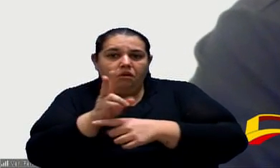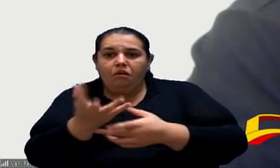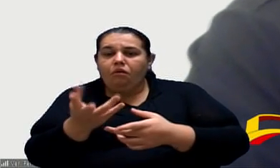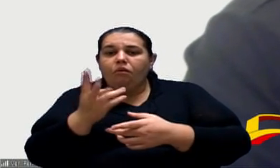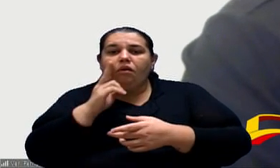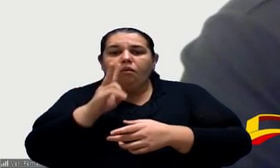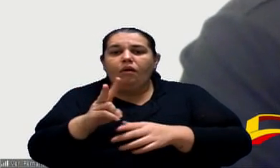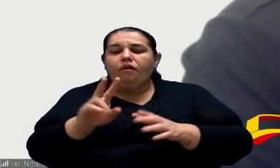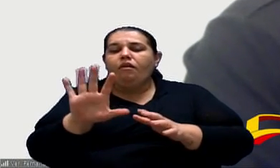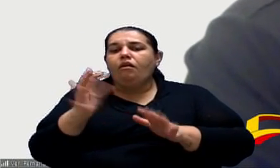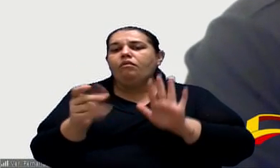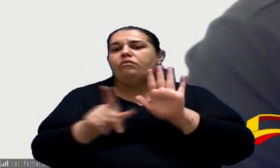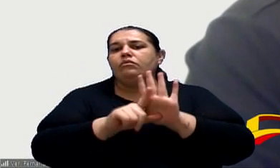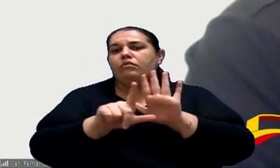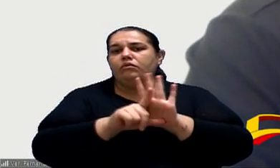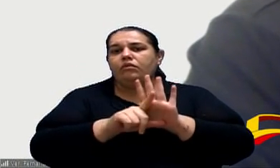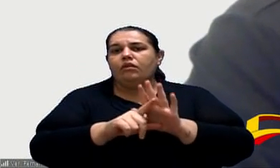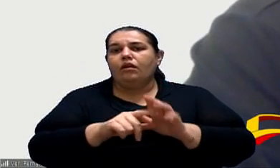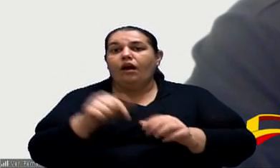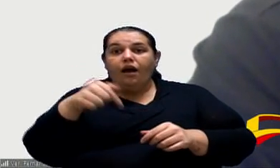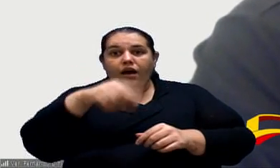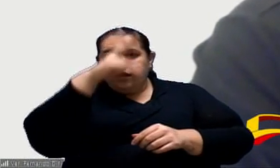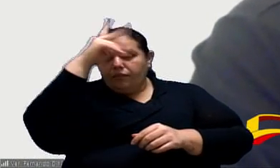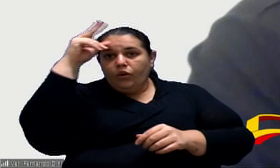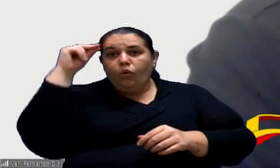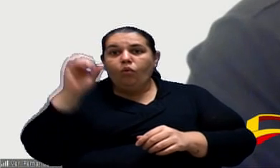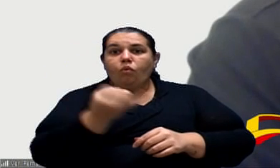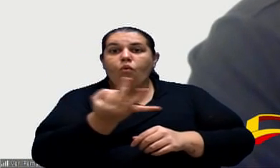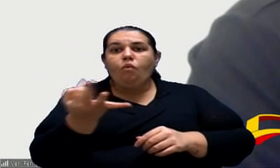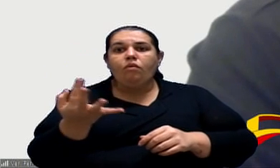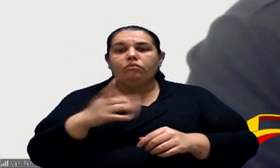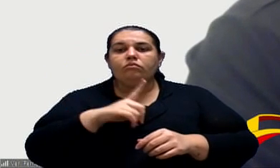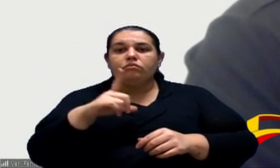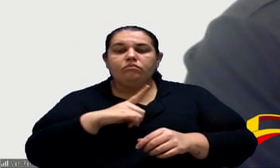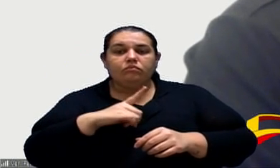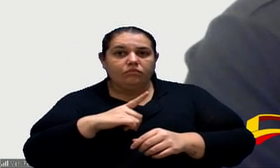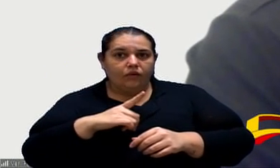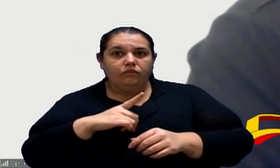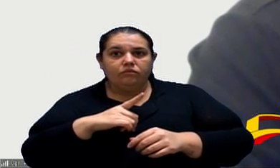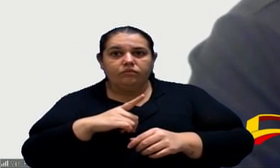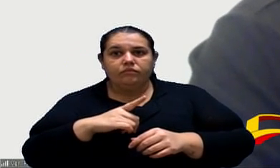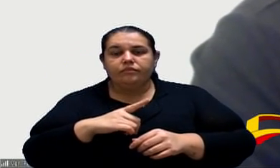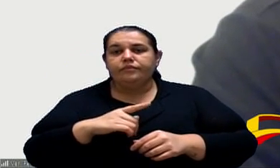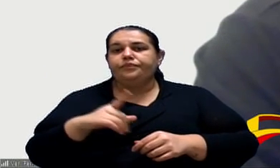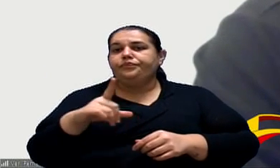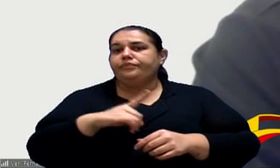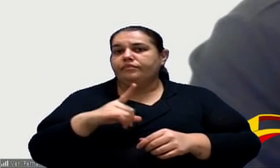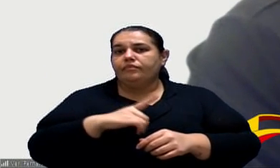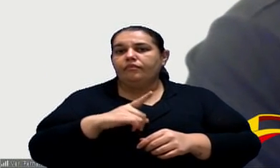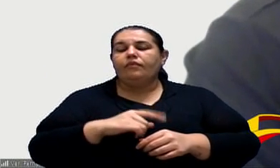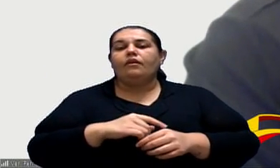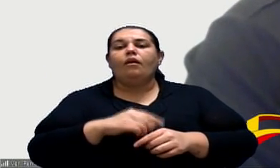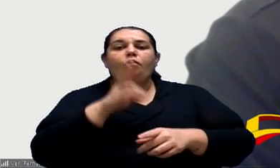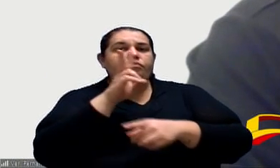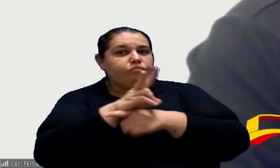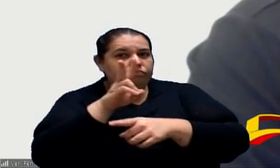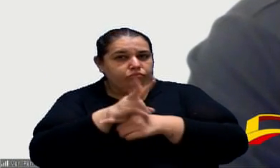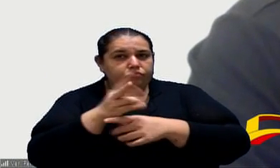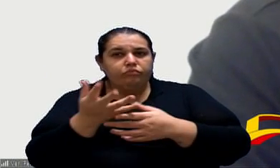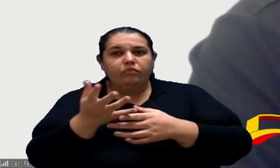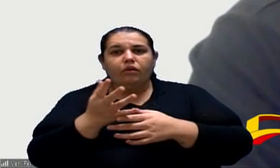Quantos fiscais hoje a Prefeitura tem em sua fiscalização? Tanto é a fiscalização